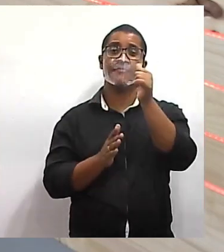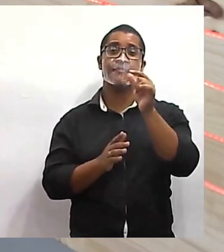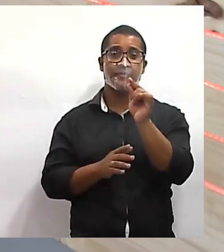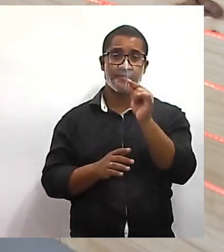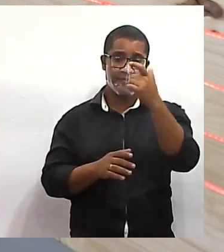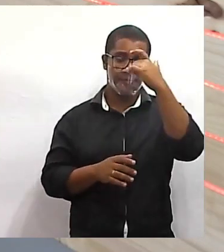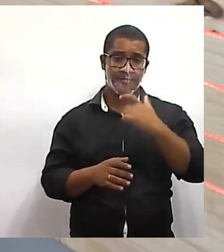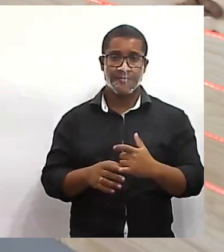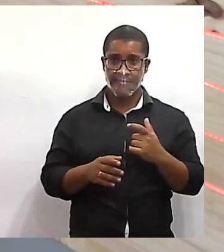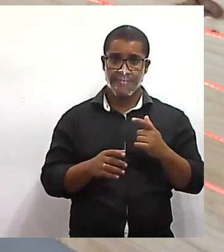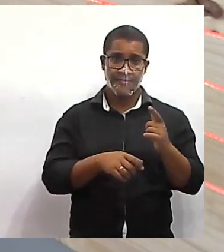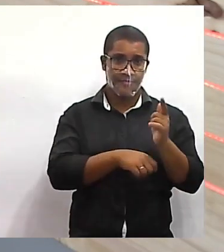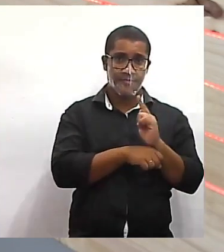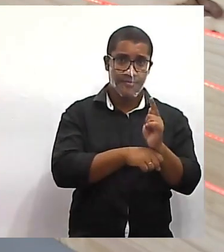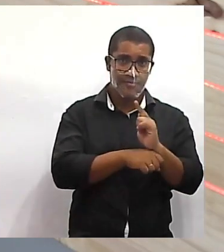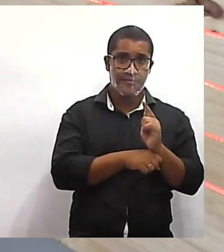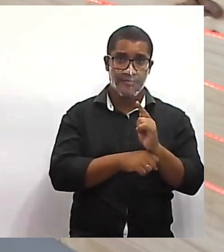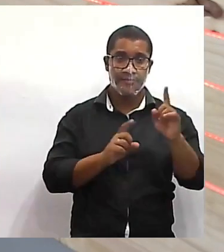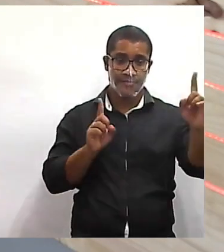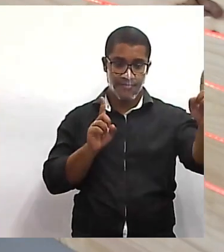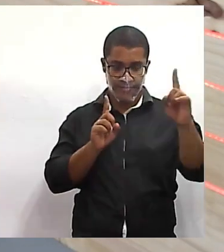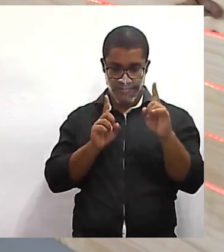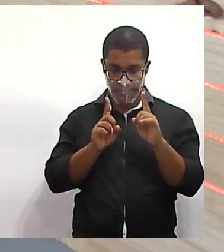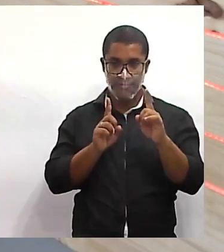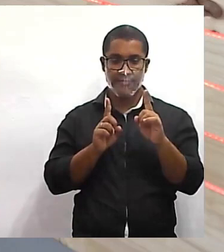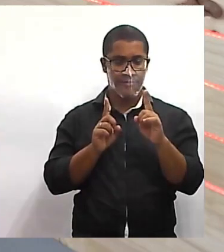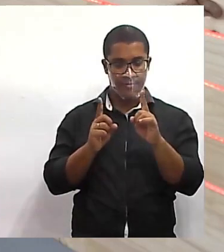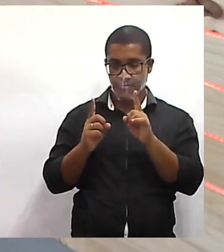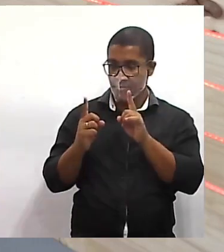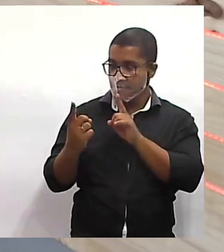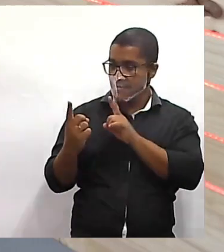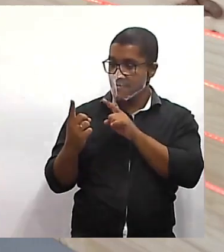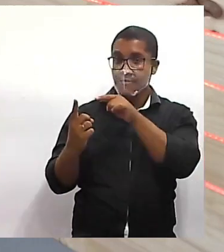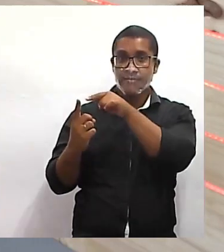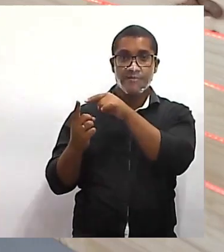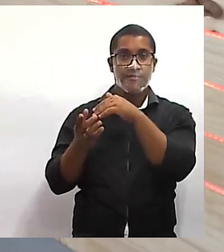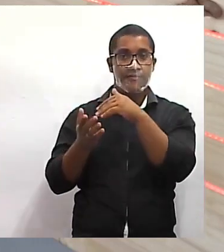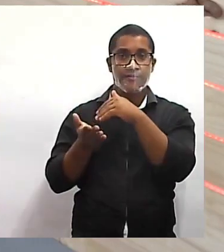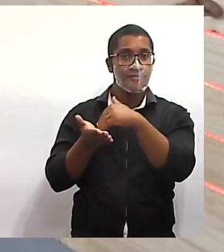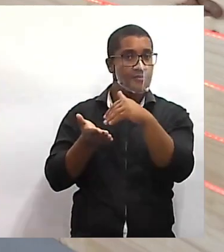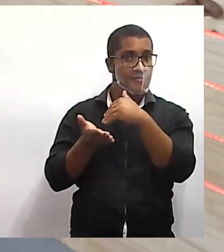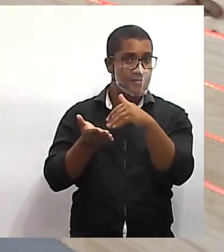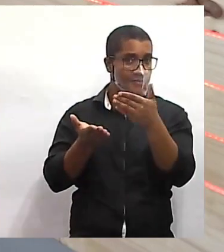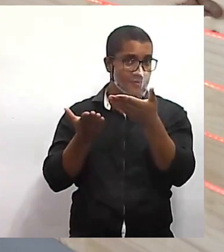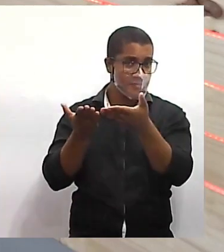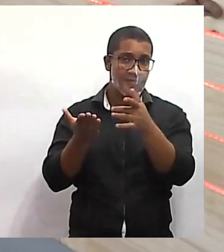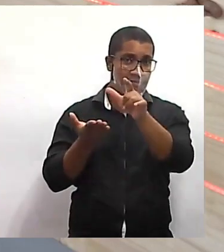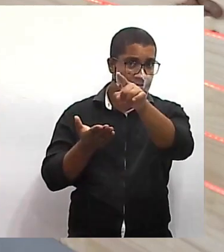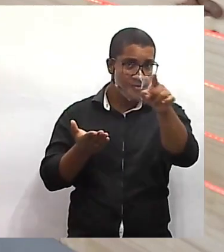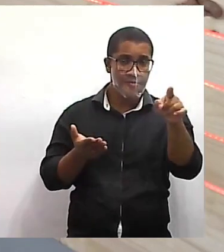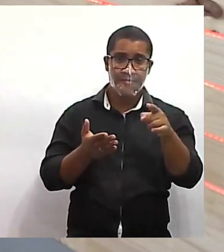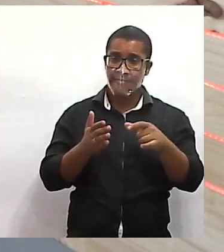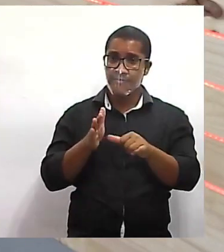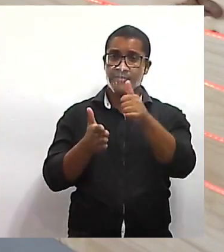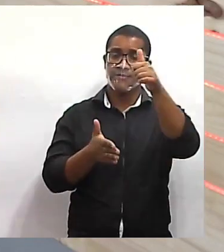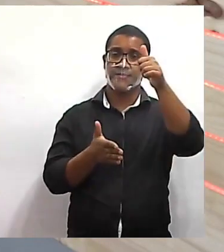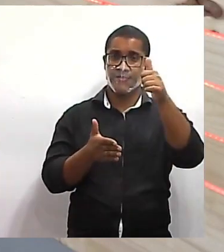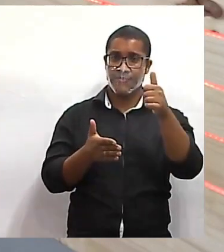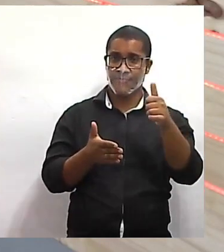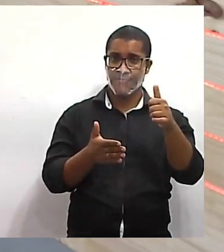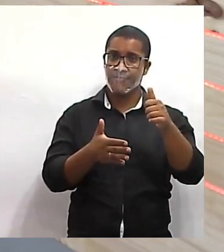a supervisão chega na escola, vai direto na secretaria, né? Vocês são o primeiro a recebê-las, então vocês têm que estar